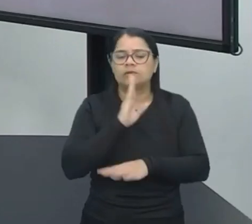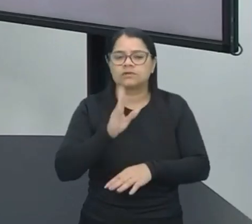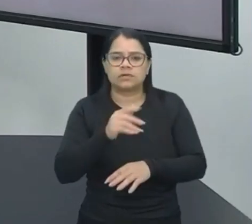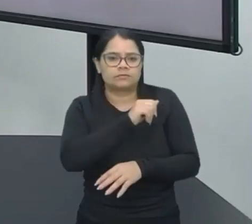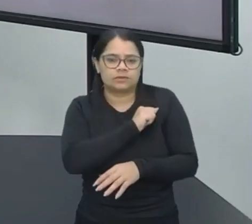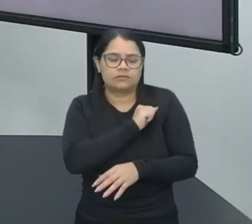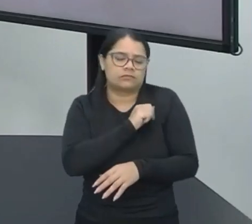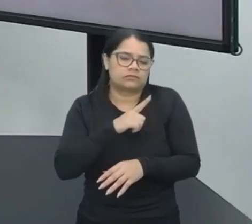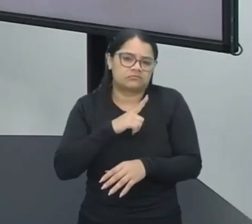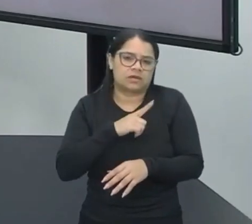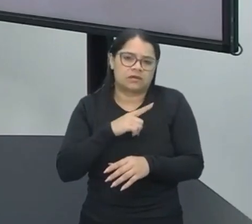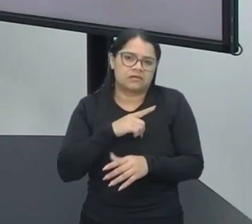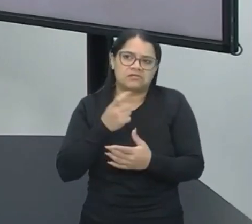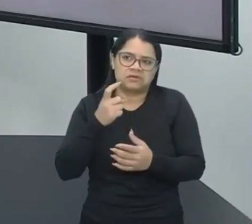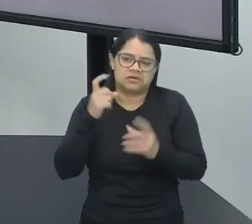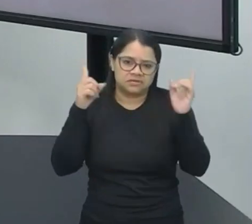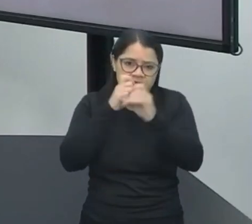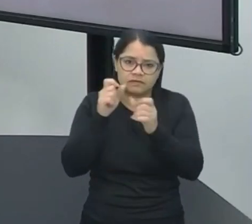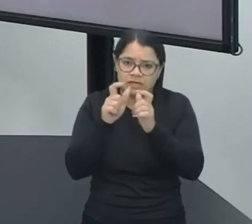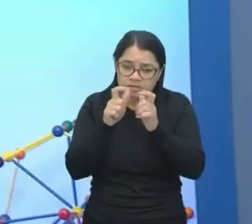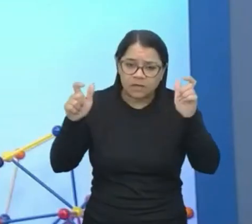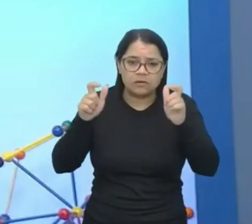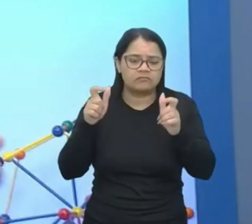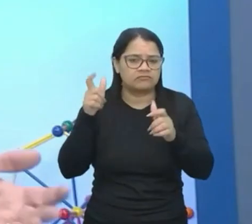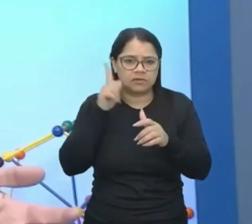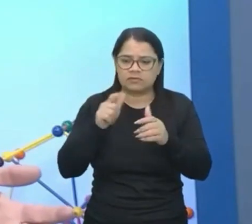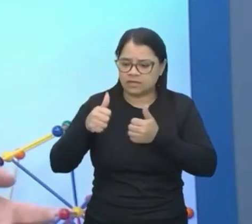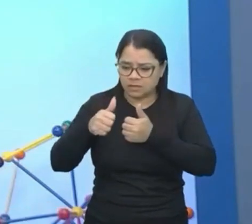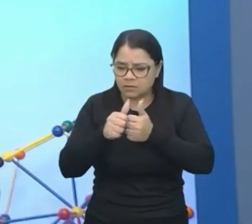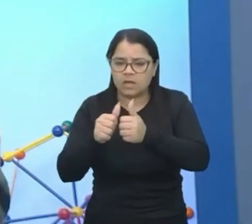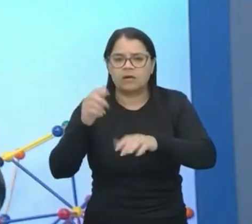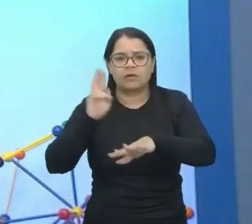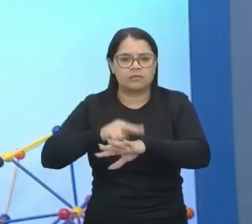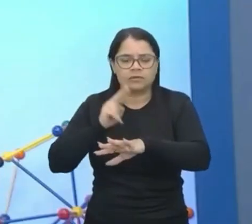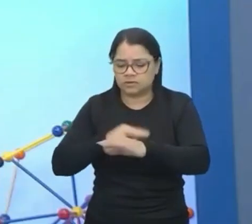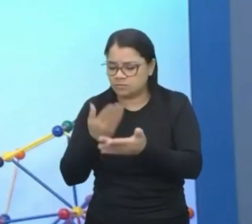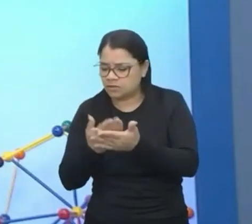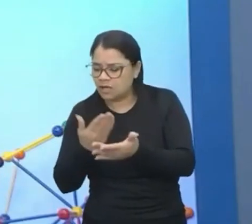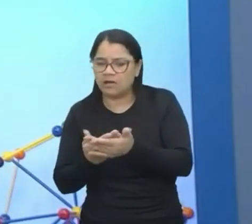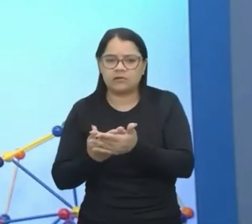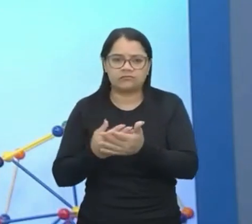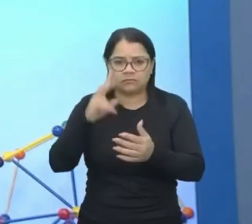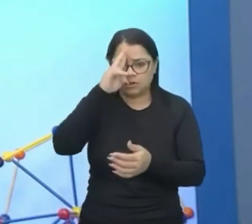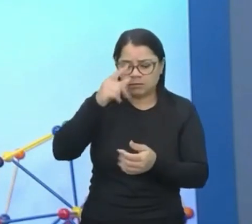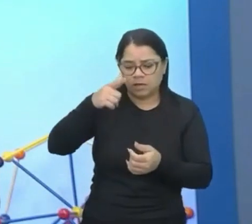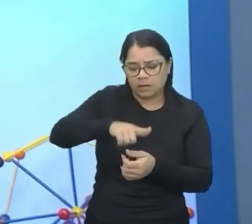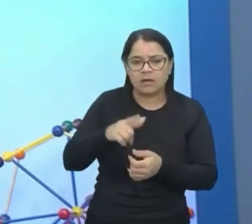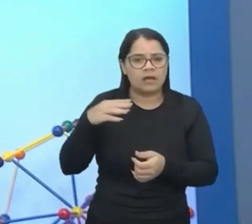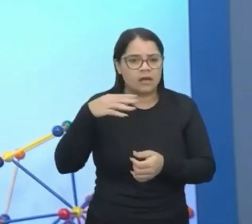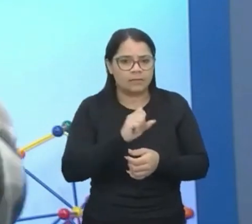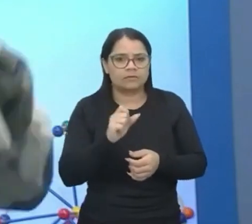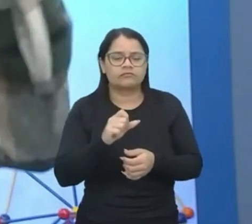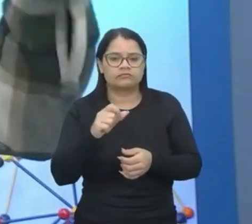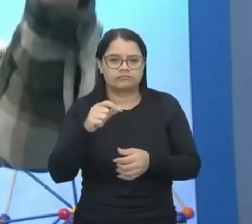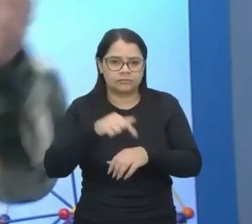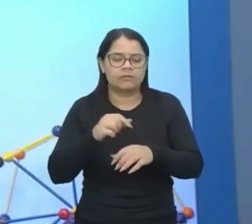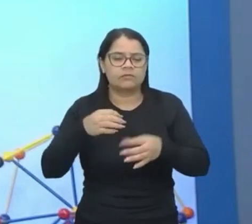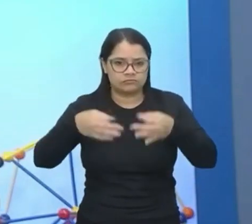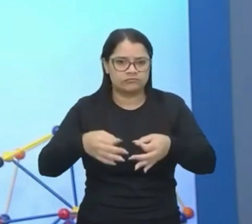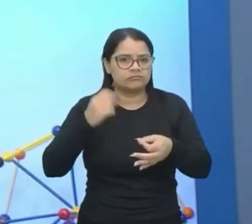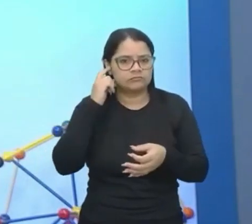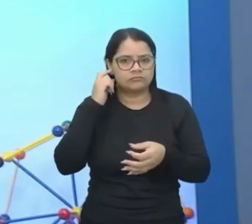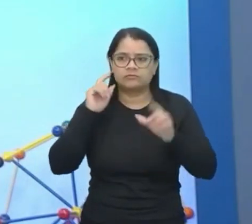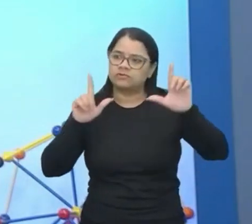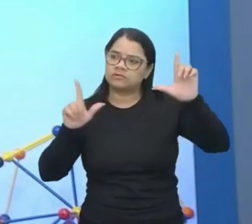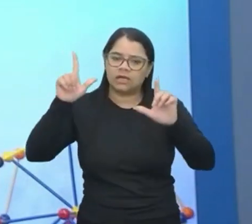aqueles estudantes que tenham maior dificuldade, não conseguirem acompanhar no ritmo da aula, para você fazer aquela retomada imediata, ali em tempo real, né? Você tem que voltar o